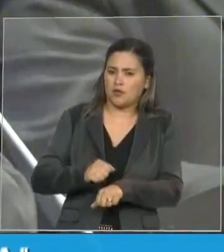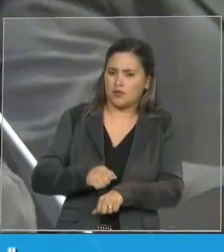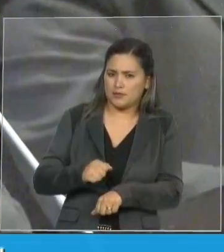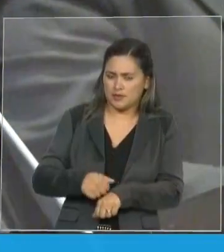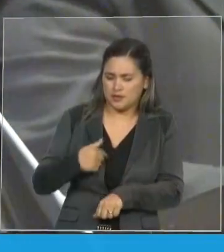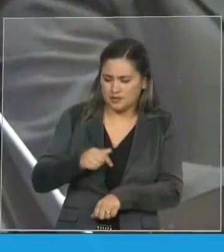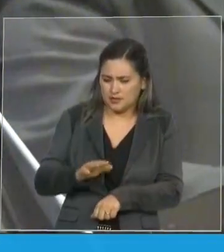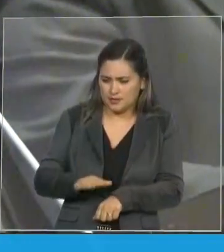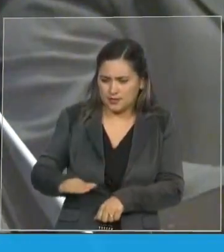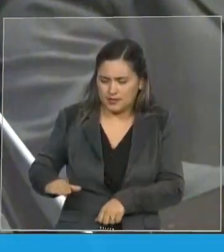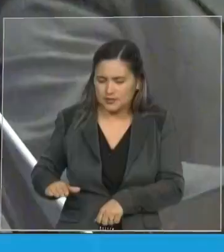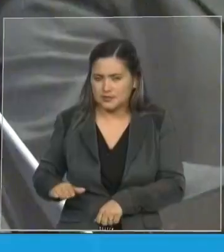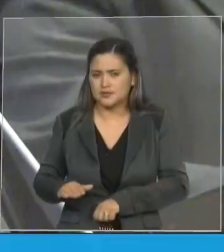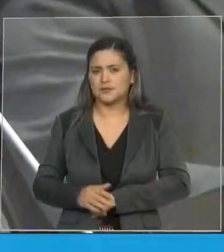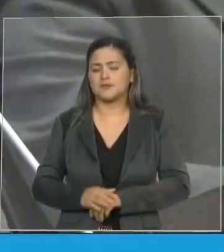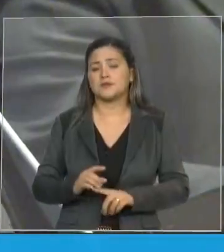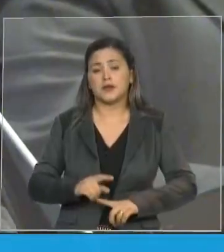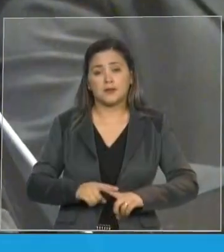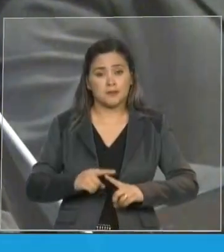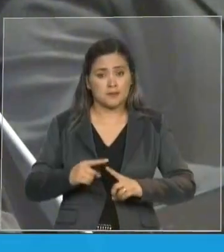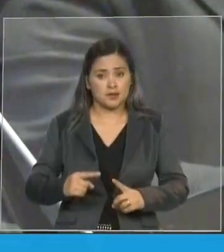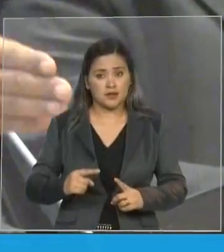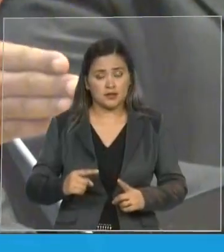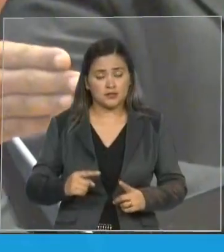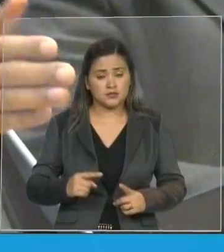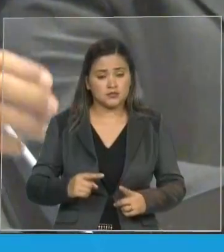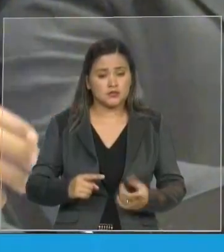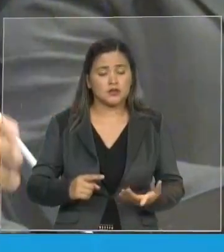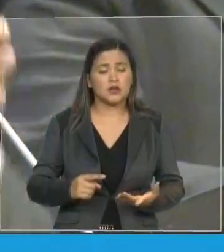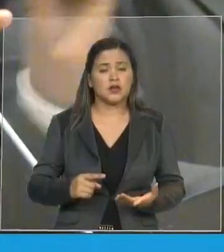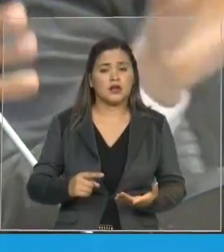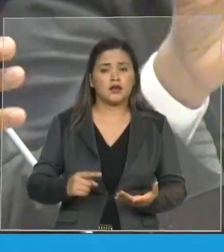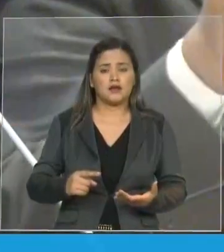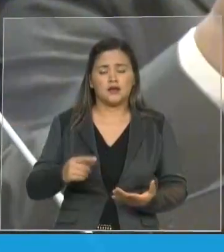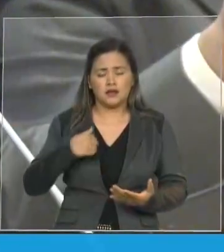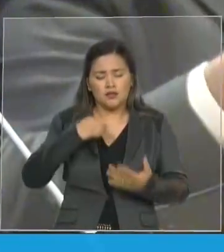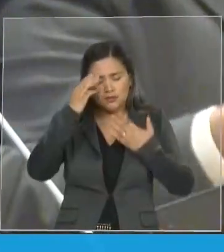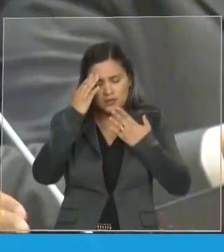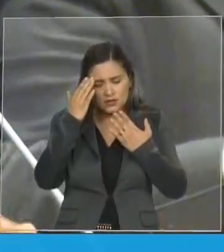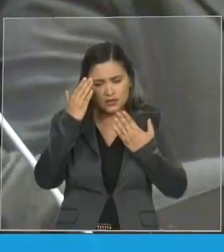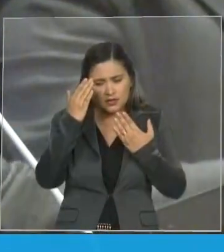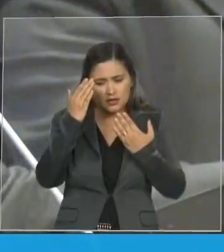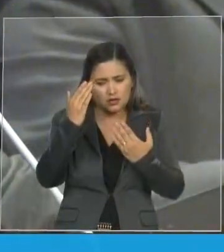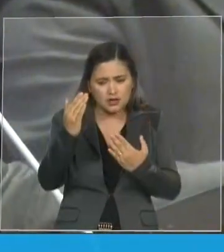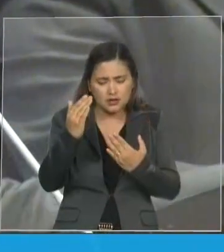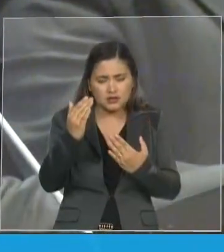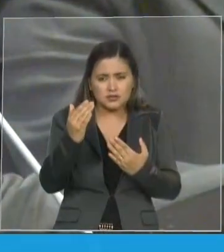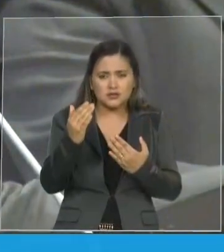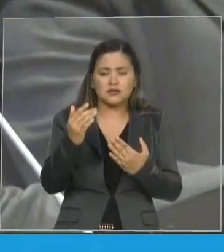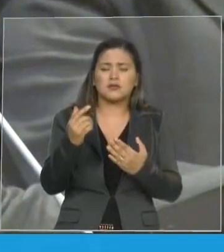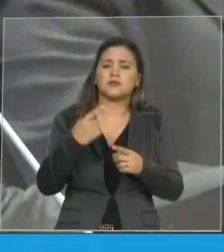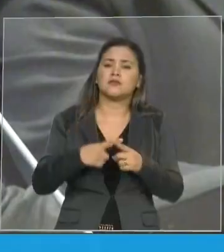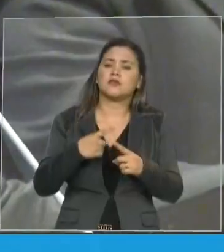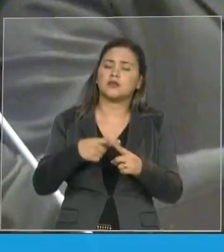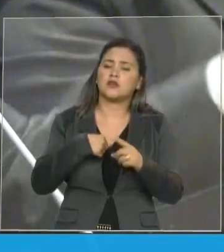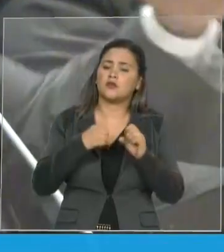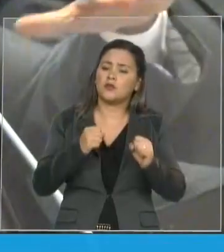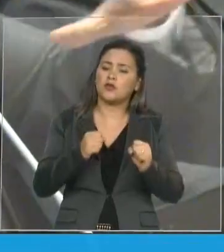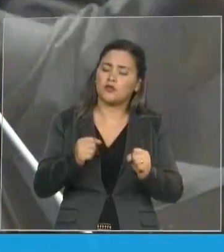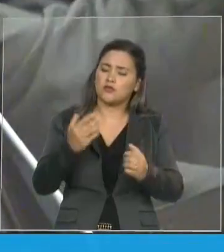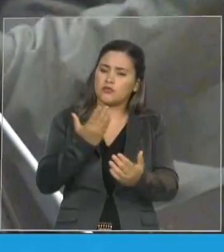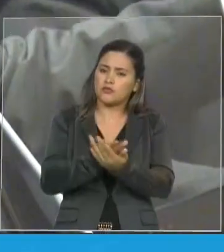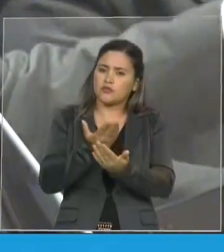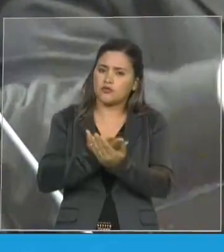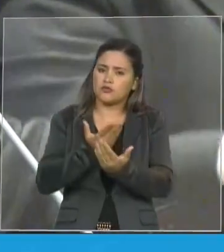posso testemunhar que foi graças à oportunidade que eu tive na educação que a gente encontrou uma perspectiva diferenciada. E